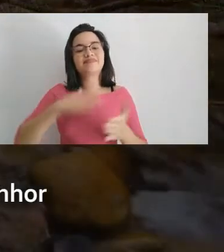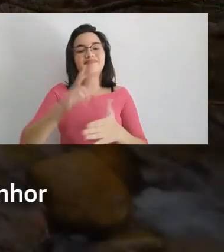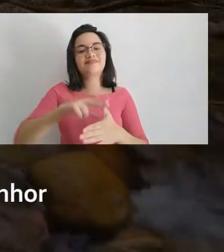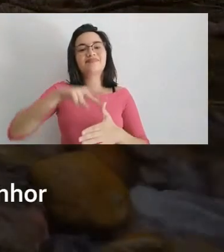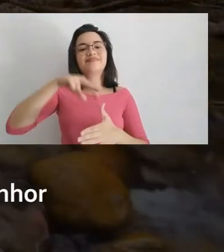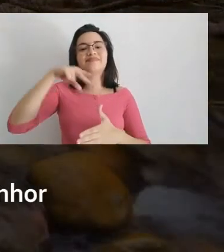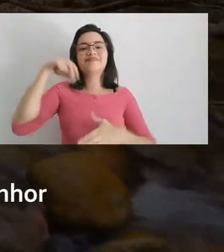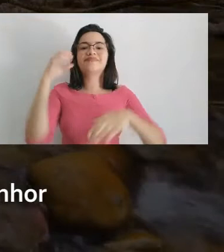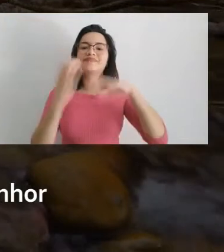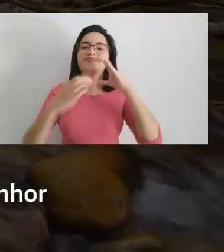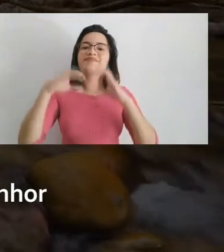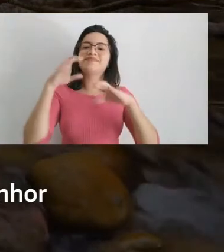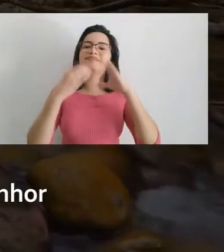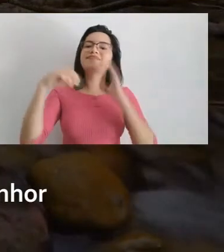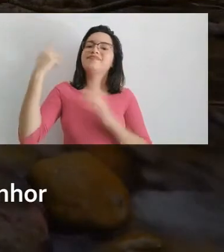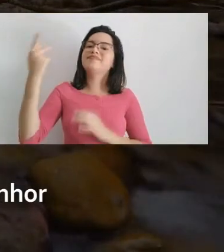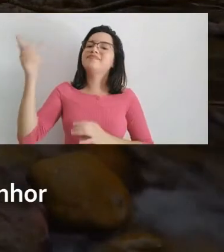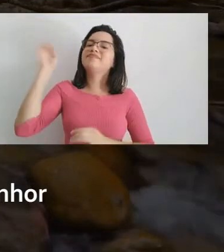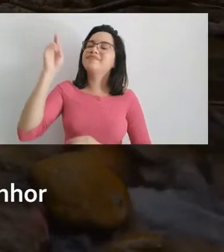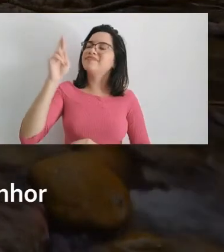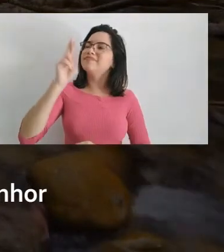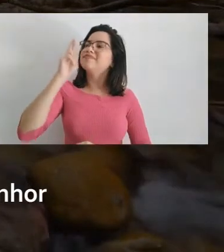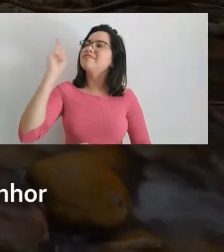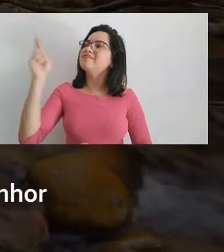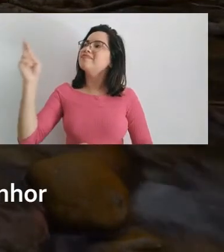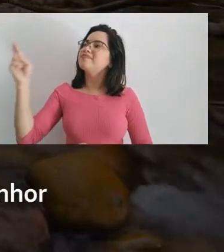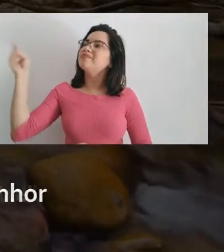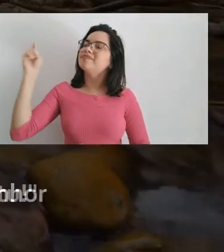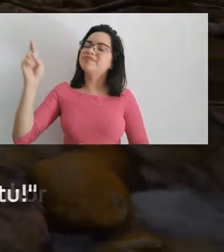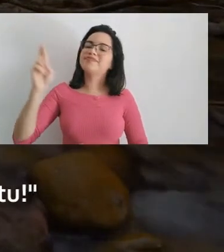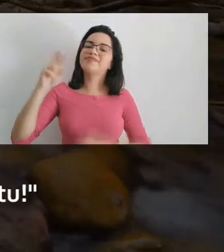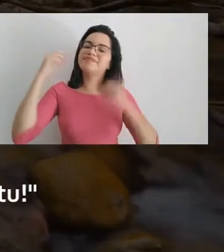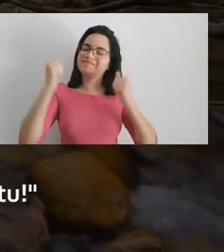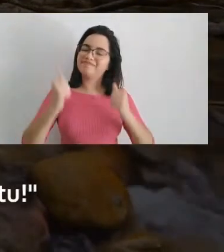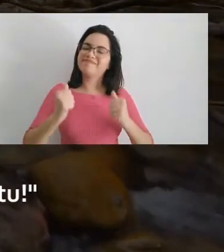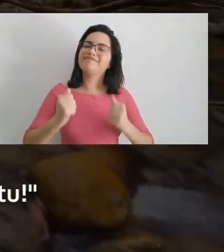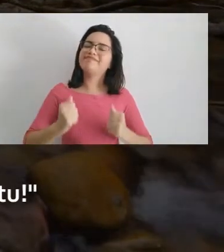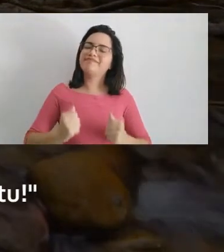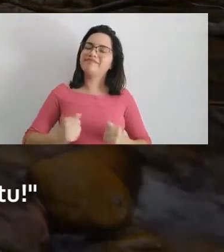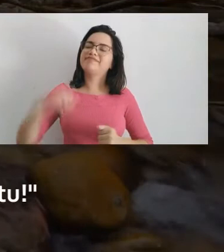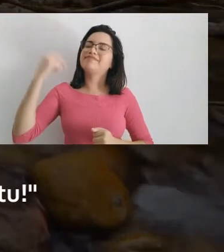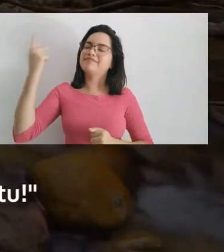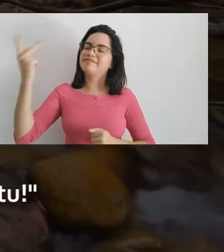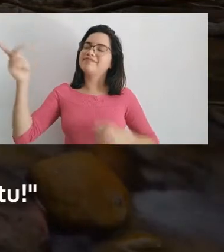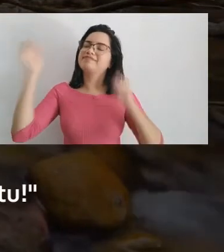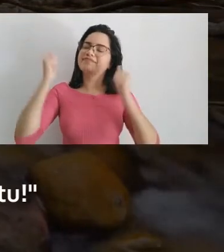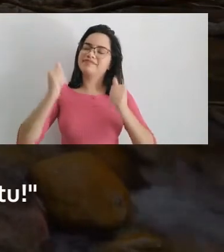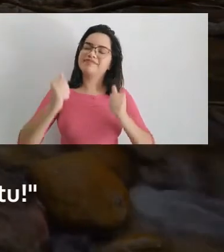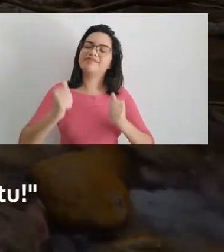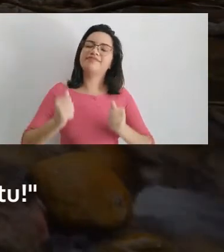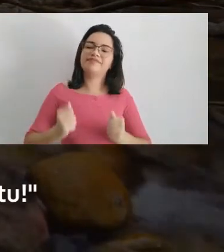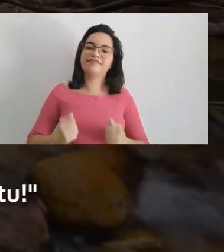Então minha alma canta-te, Senhor, grandioso és